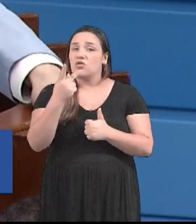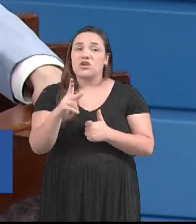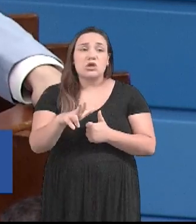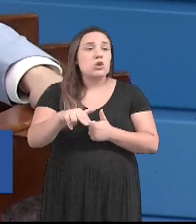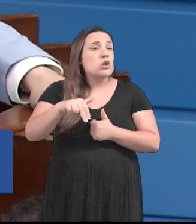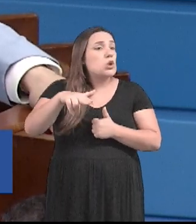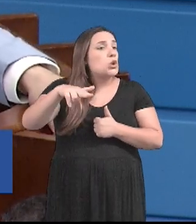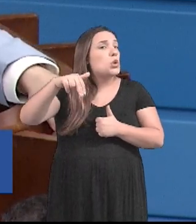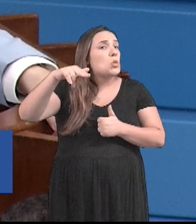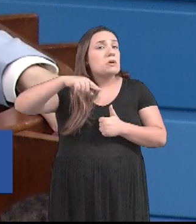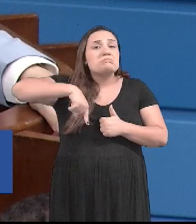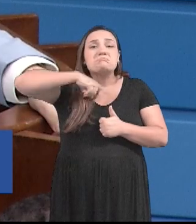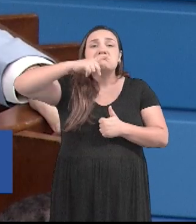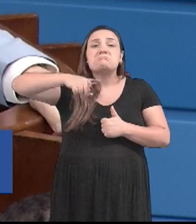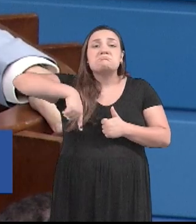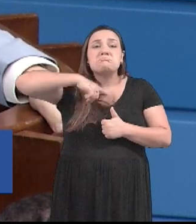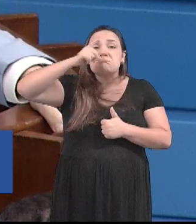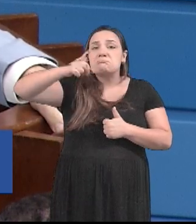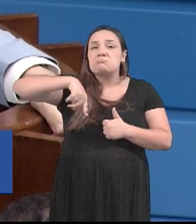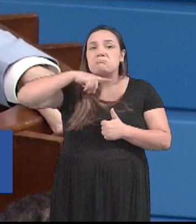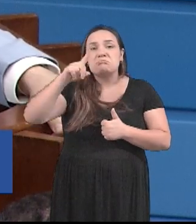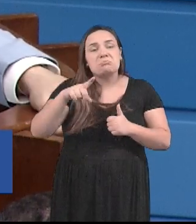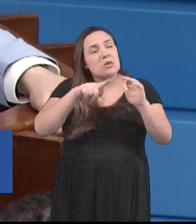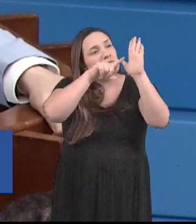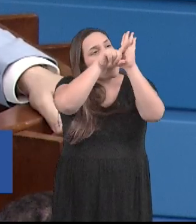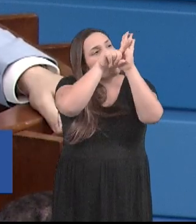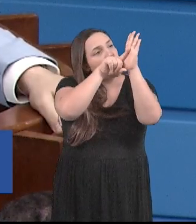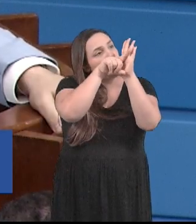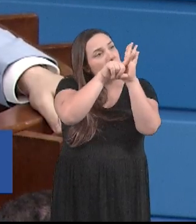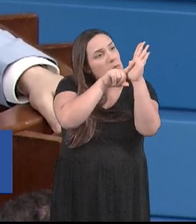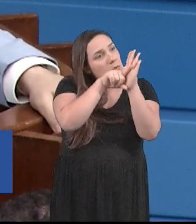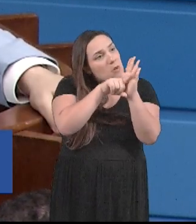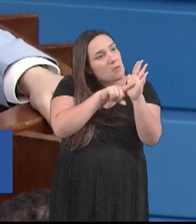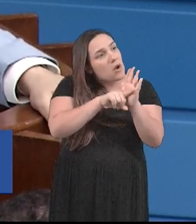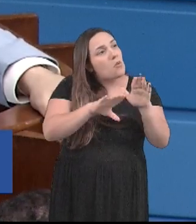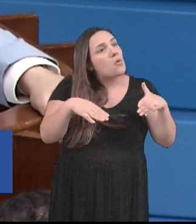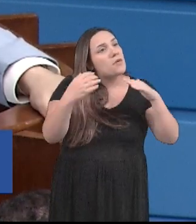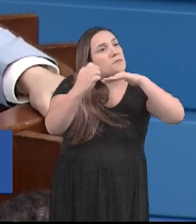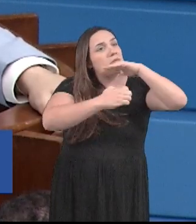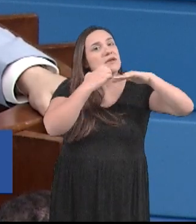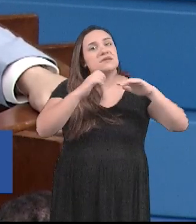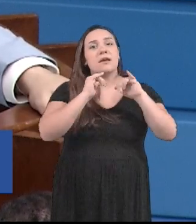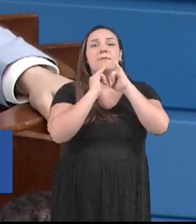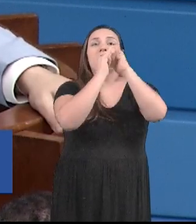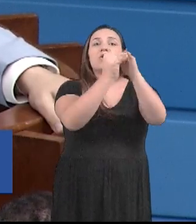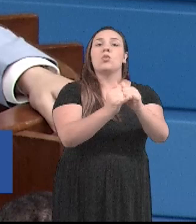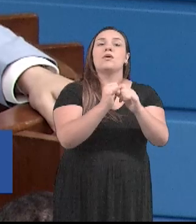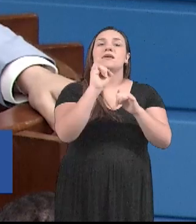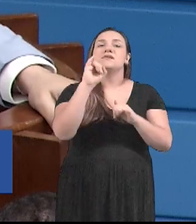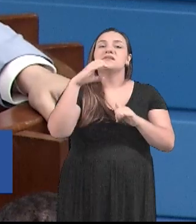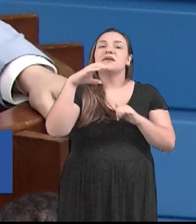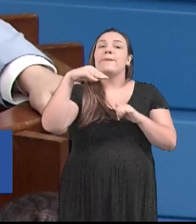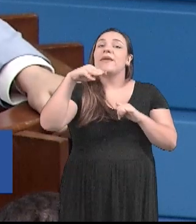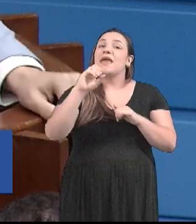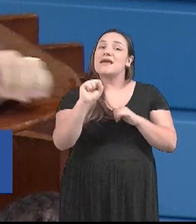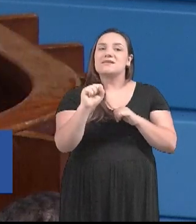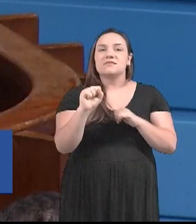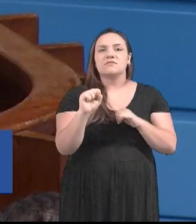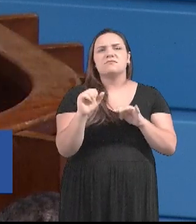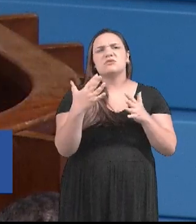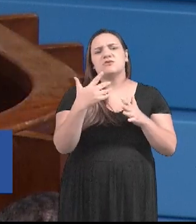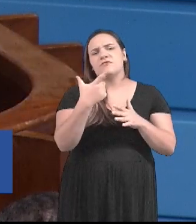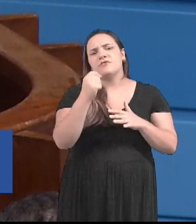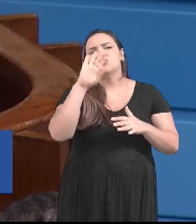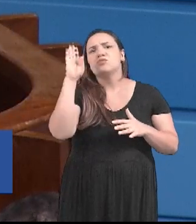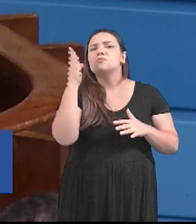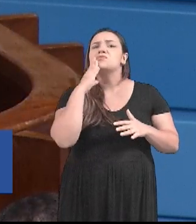de auditar esses benefícios que superam nos últimos cinco anos 20